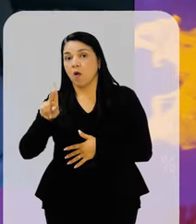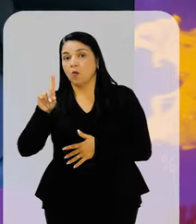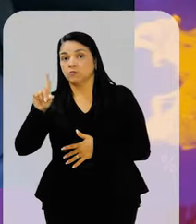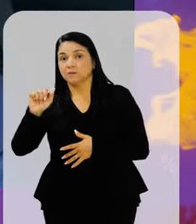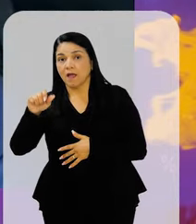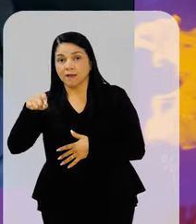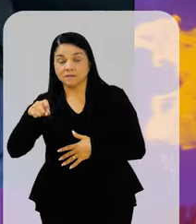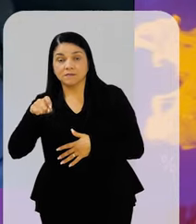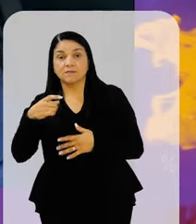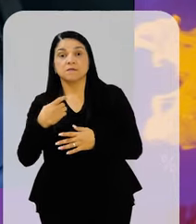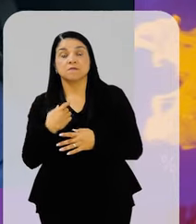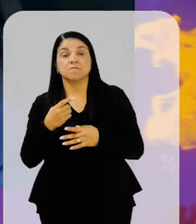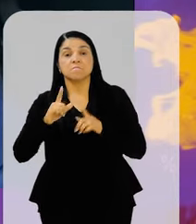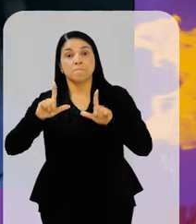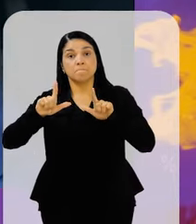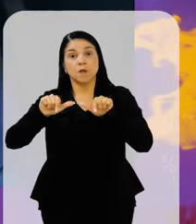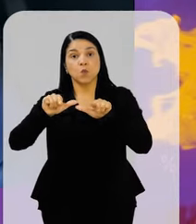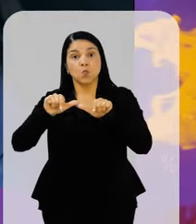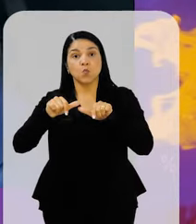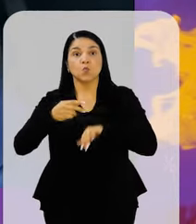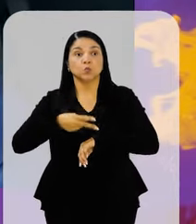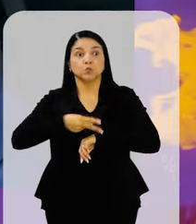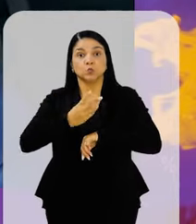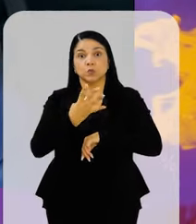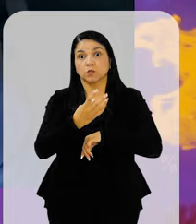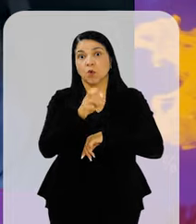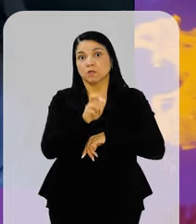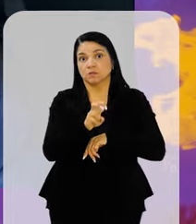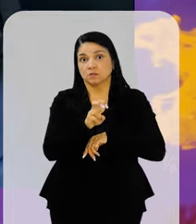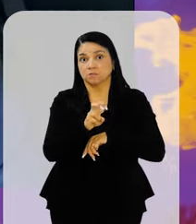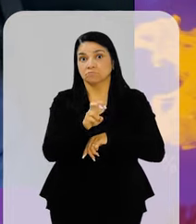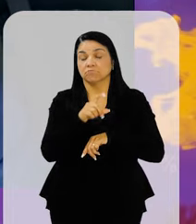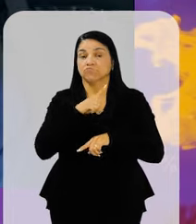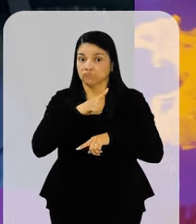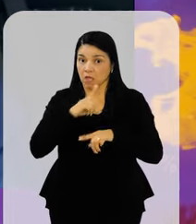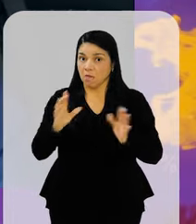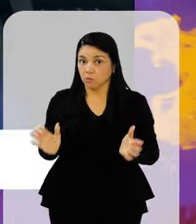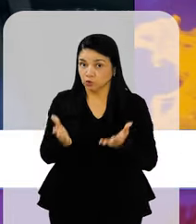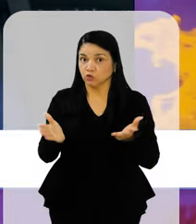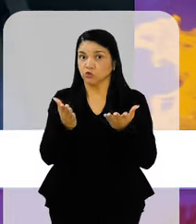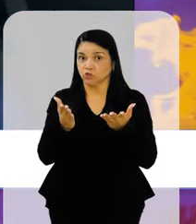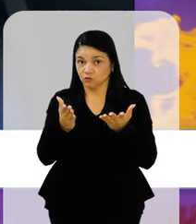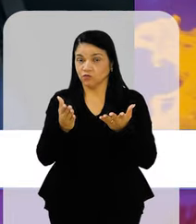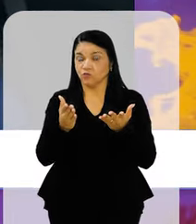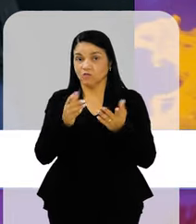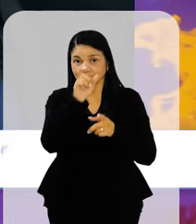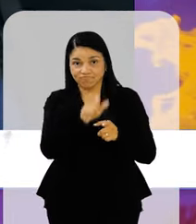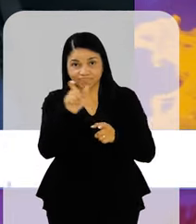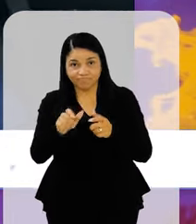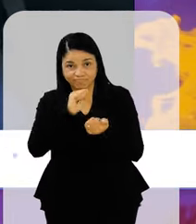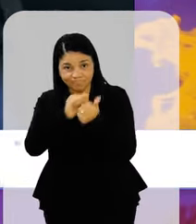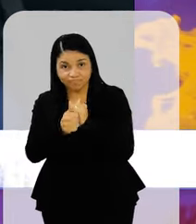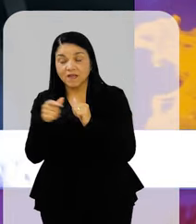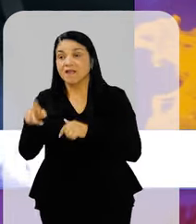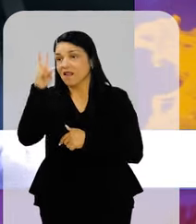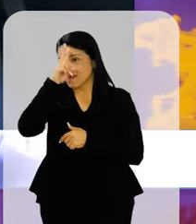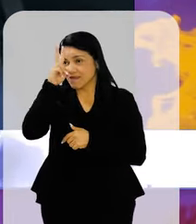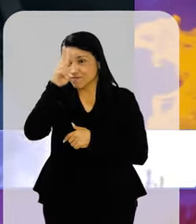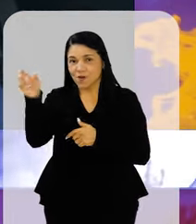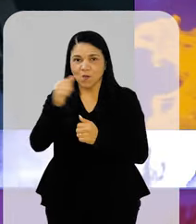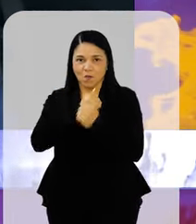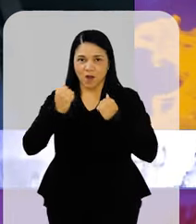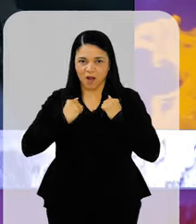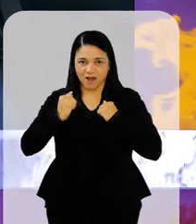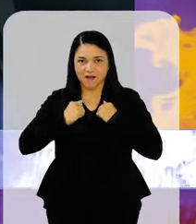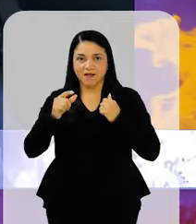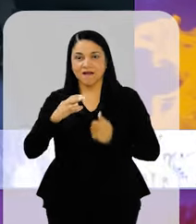joga contra o Duque de Caxias em Bangu, 2h45. Então, além da motivação, né, bem lembrado do Acácio, que foi um grande goleiro, grandes alegrias